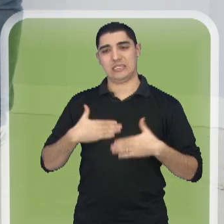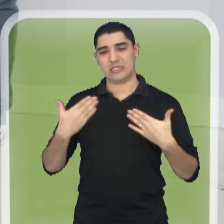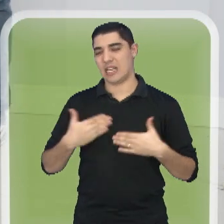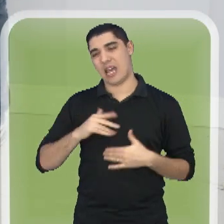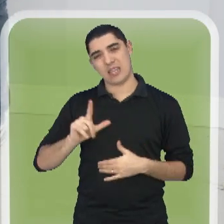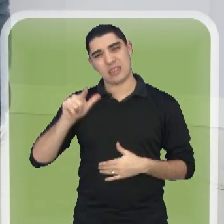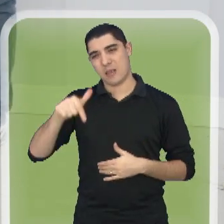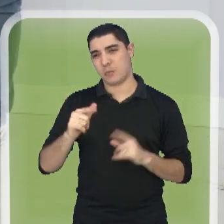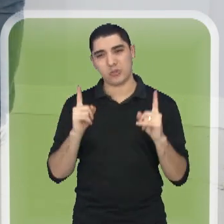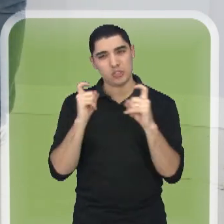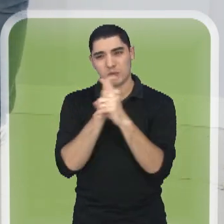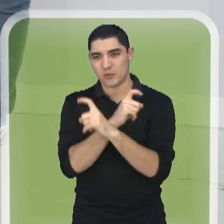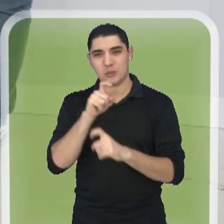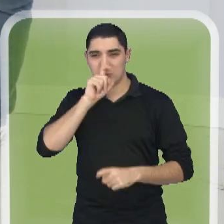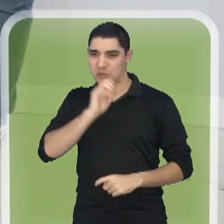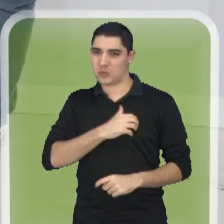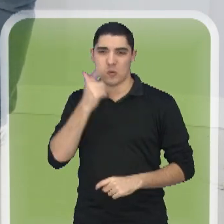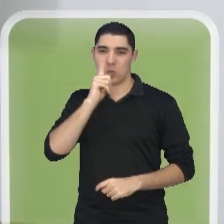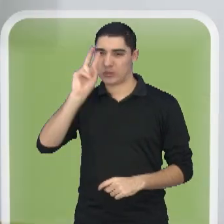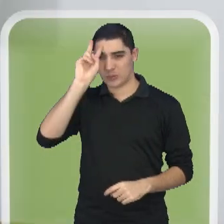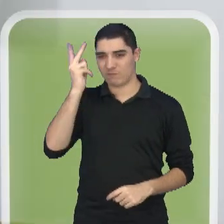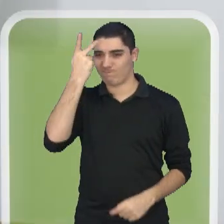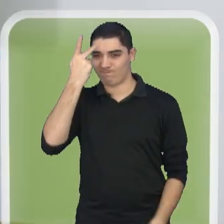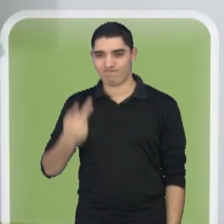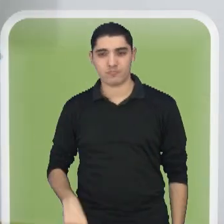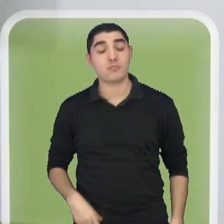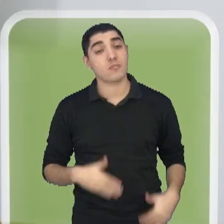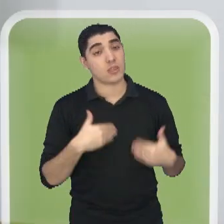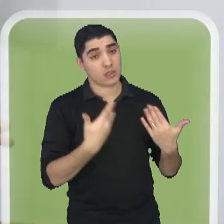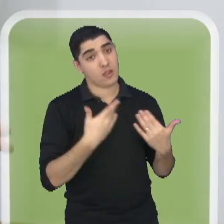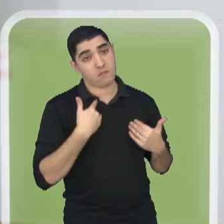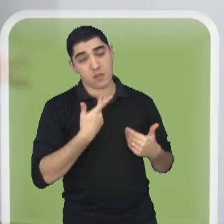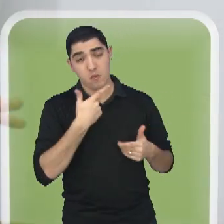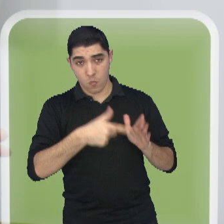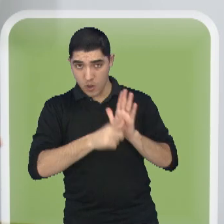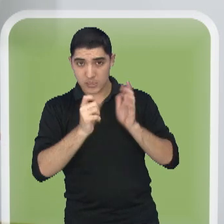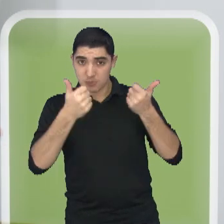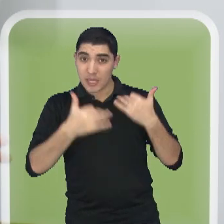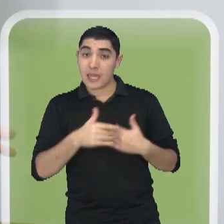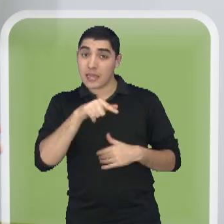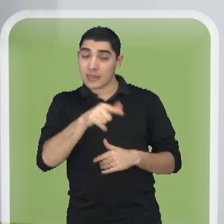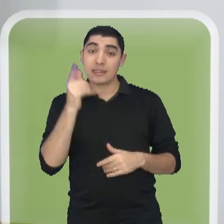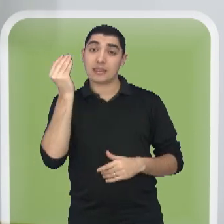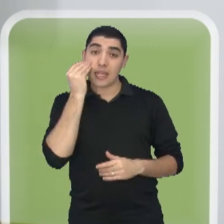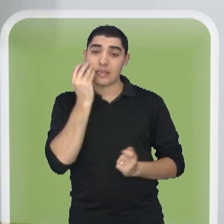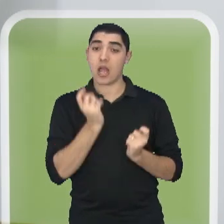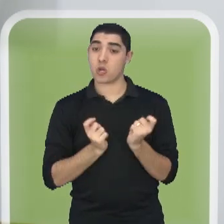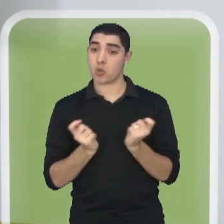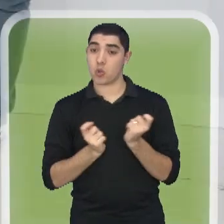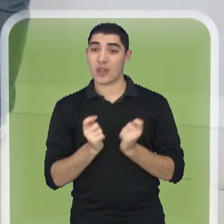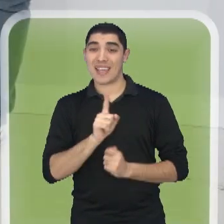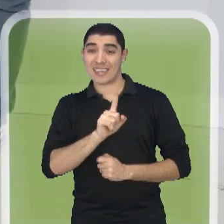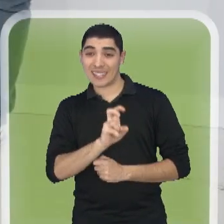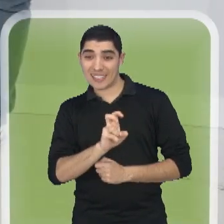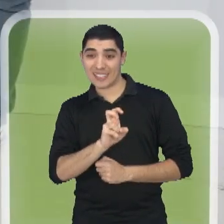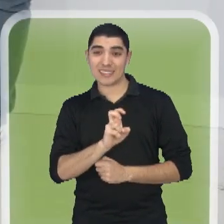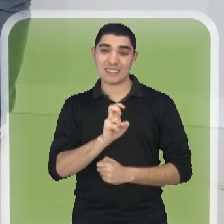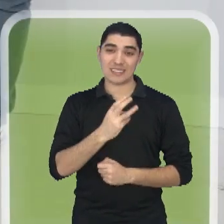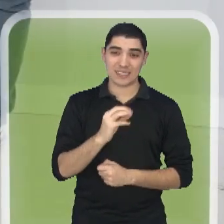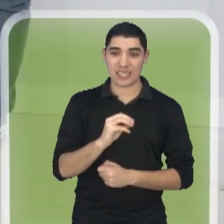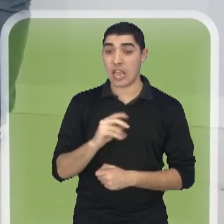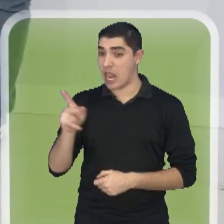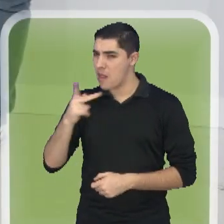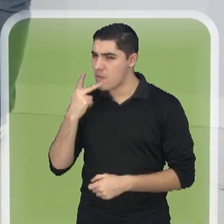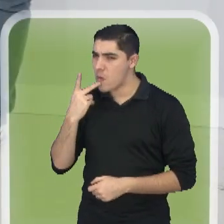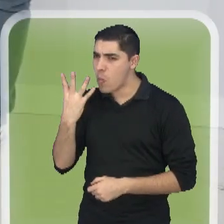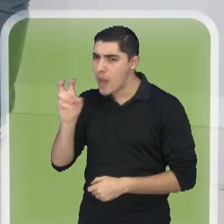ficou complicada pro São José. Foi o que eu falei aqui no programa de sexta-feira. O São José tinha que segurar pelo menos os 15 primeiros minutos. Você falou os 45. Não, falei